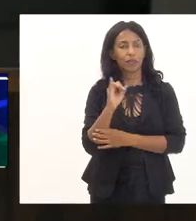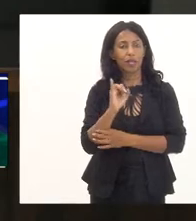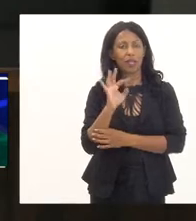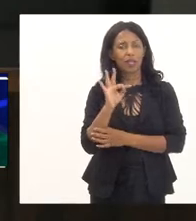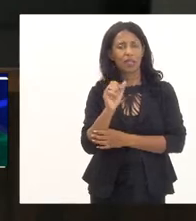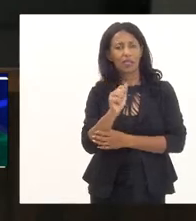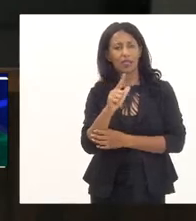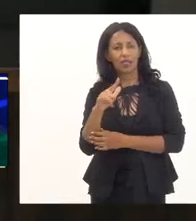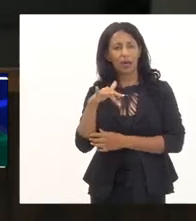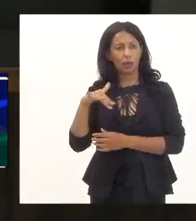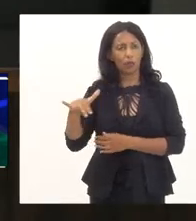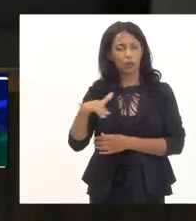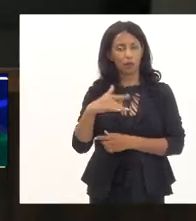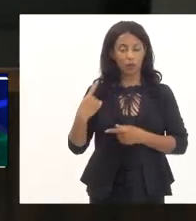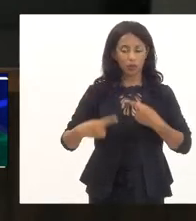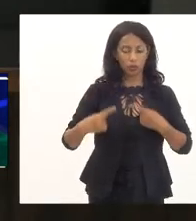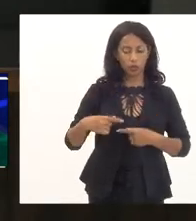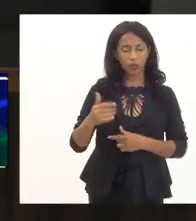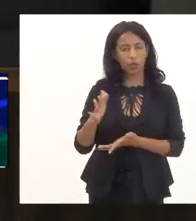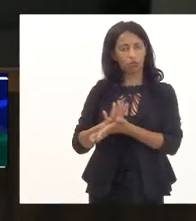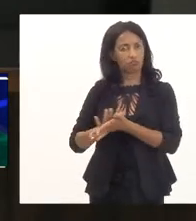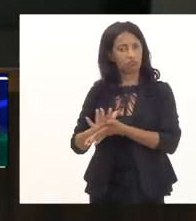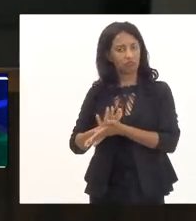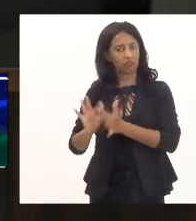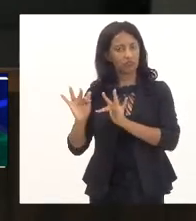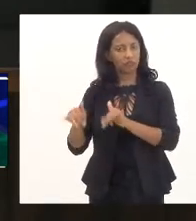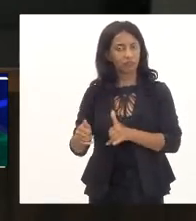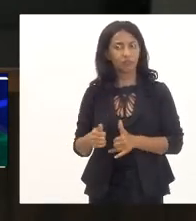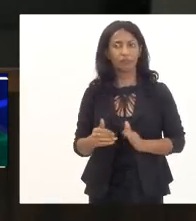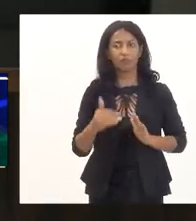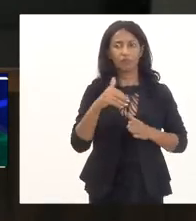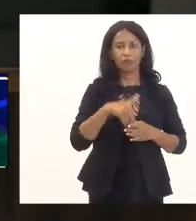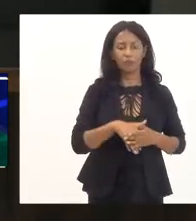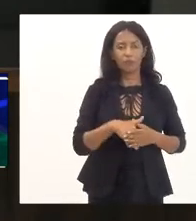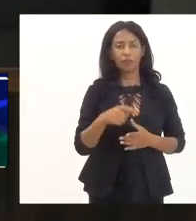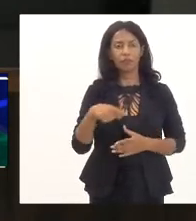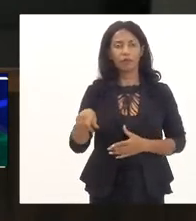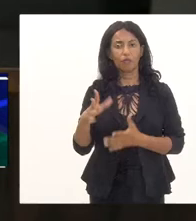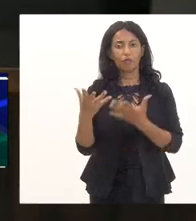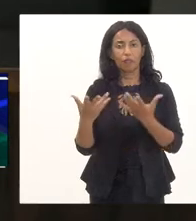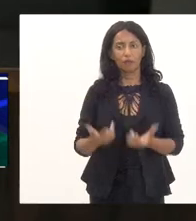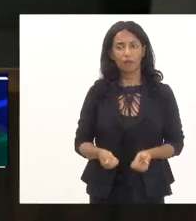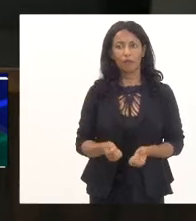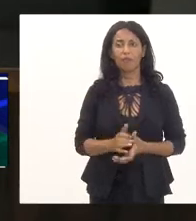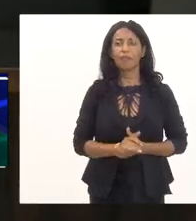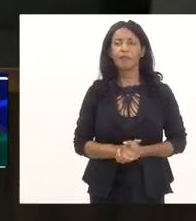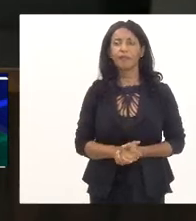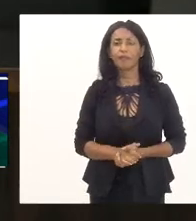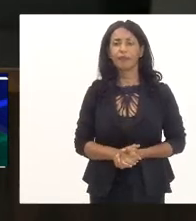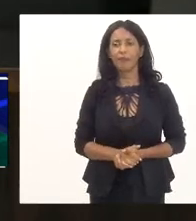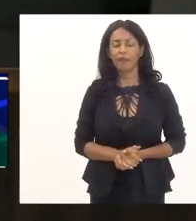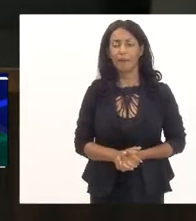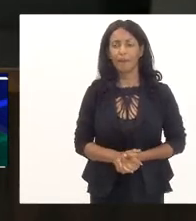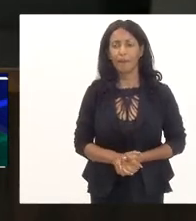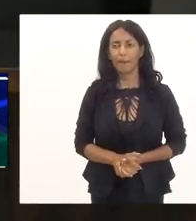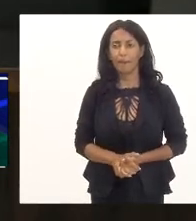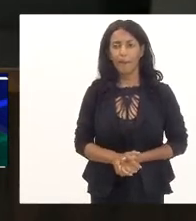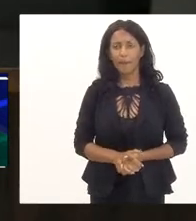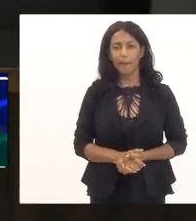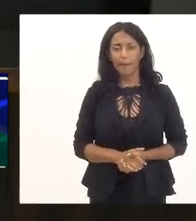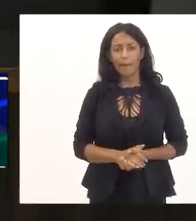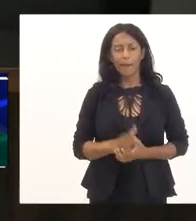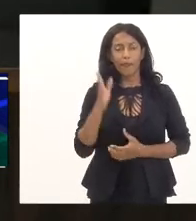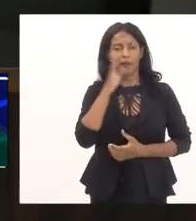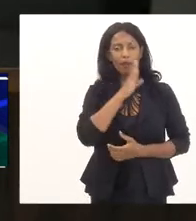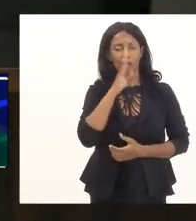Italva. Em discussão, não havendo que queira discutir, encerra a discussão, em votação, os senhores que aprovam permaneçam como estão, aprovado. Em